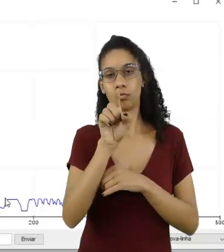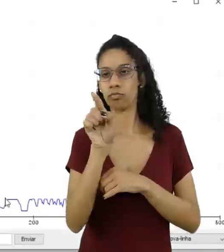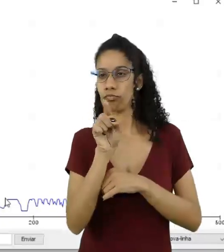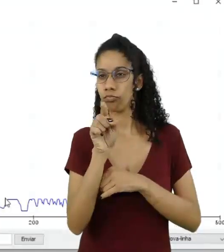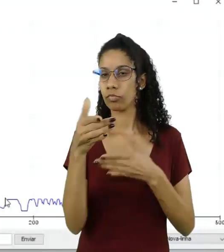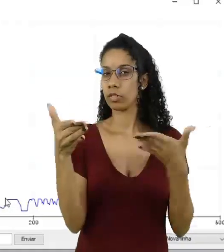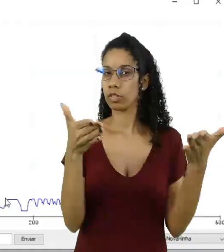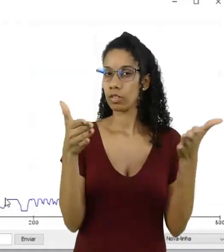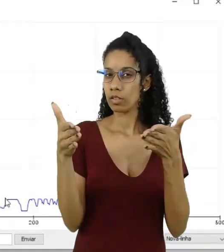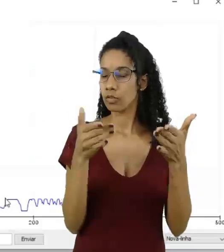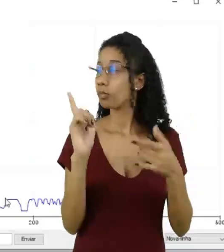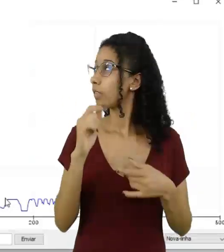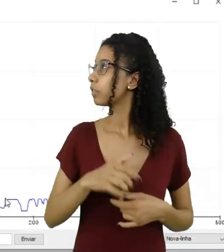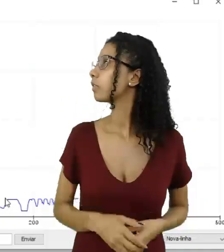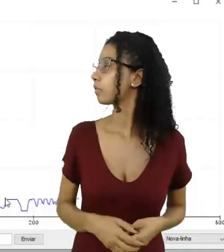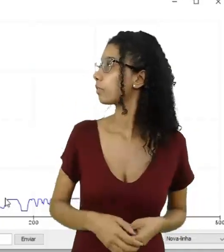tá?